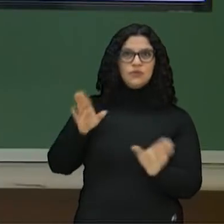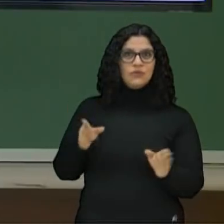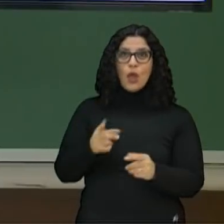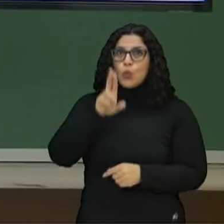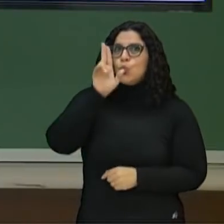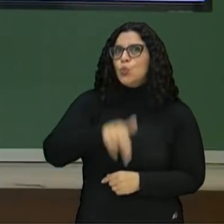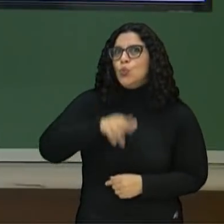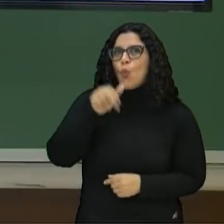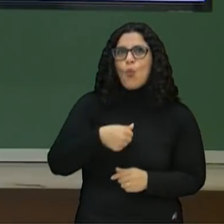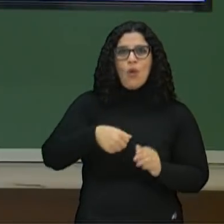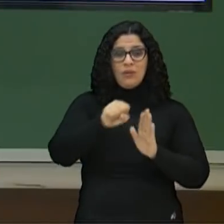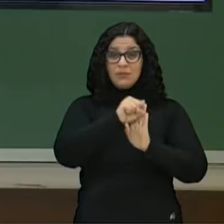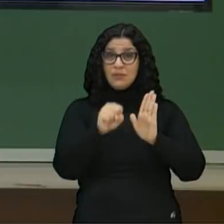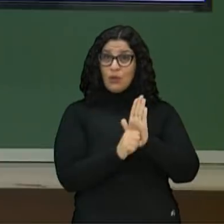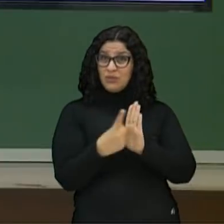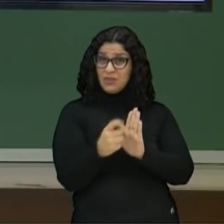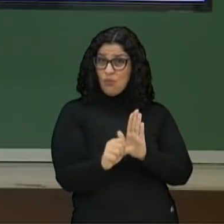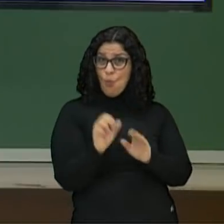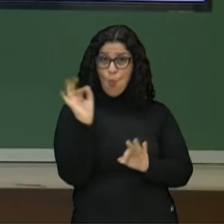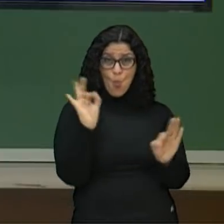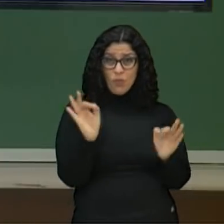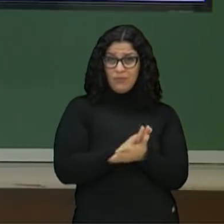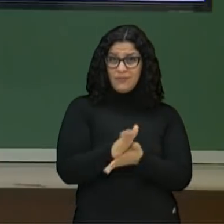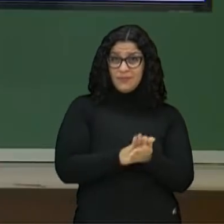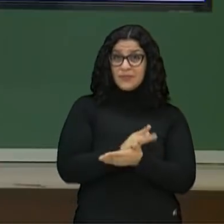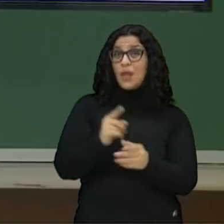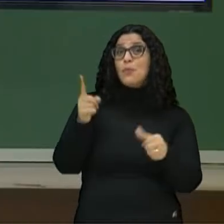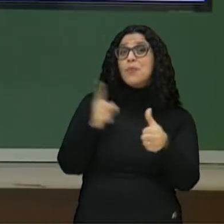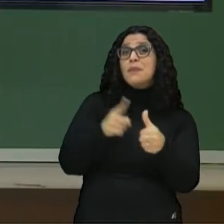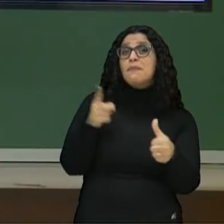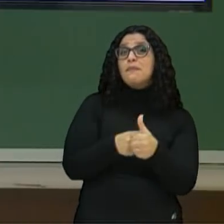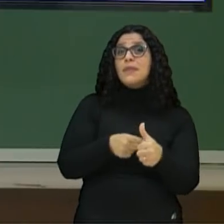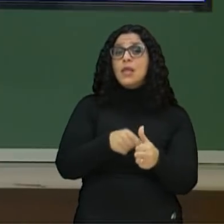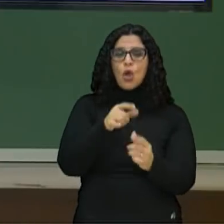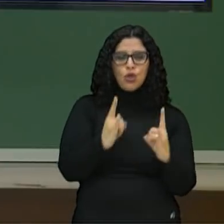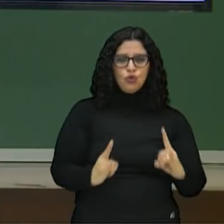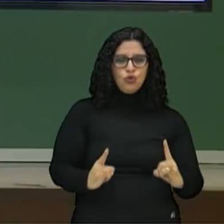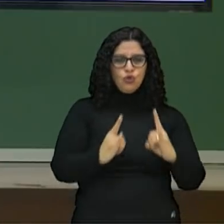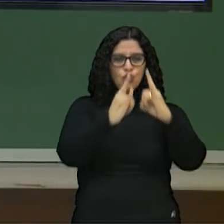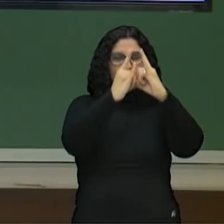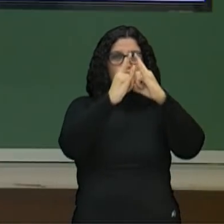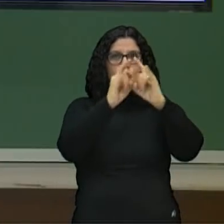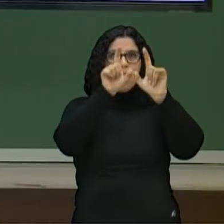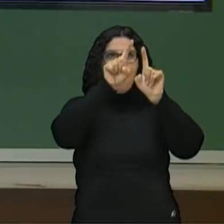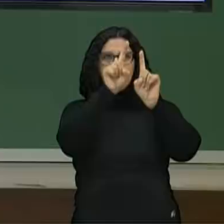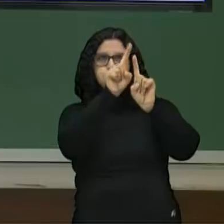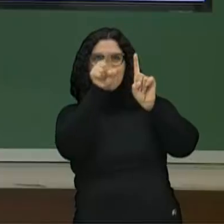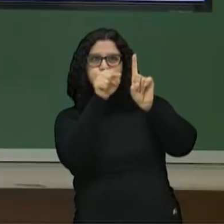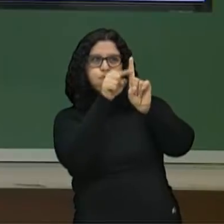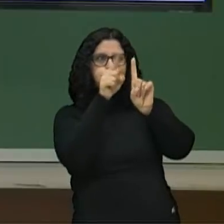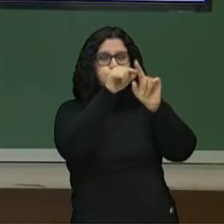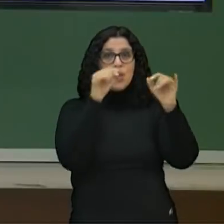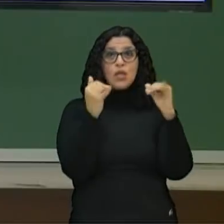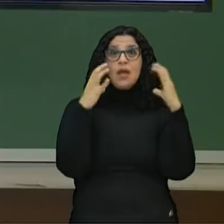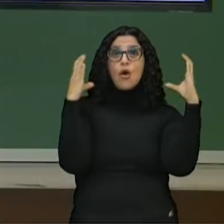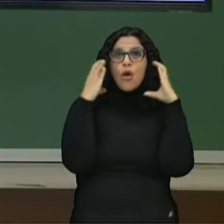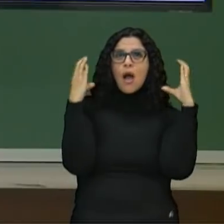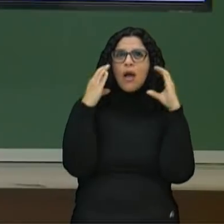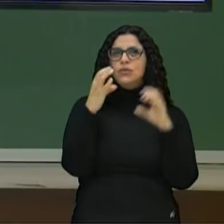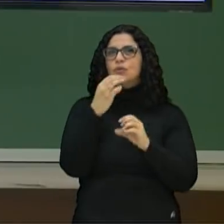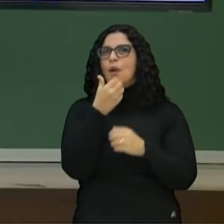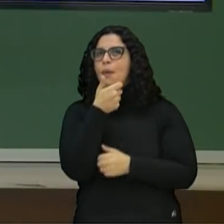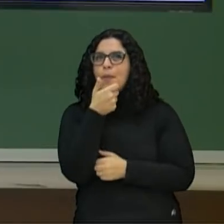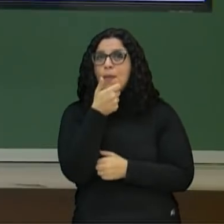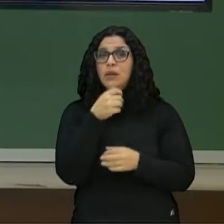até o século XIX. O primeiro alvo é a comunicação do adversário, para que esse adversário tenha maior dificuldade